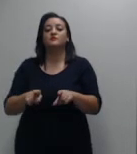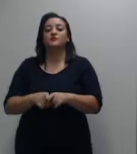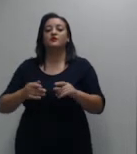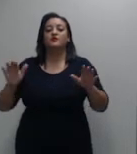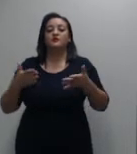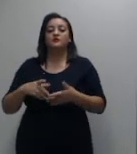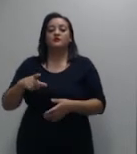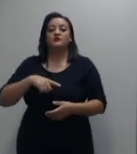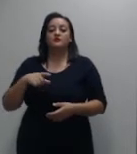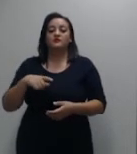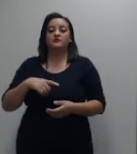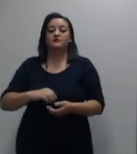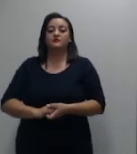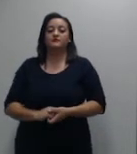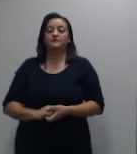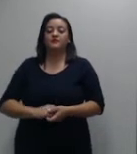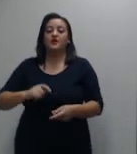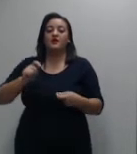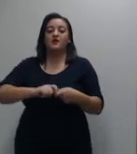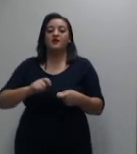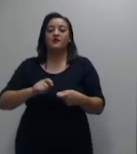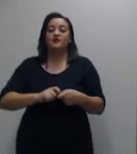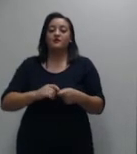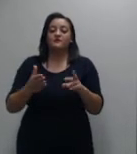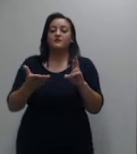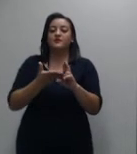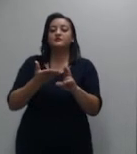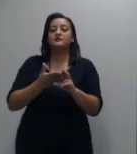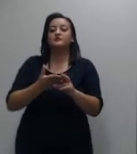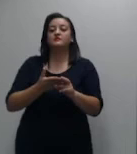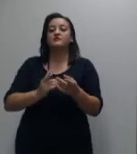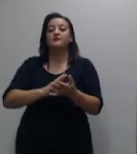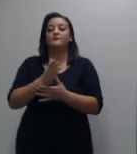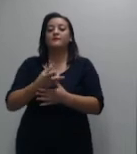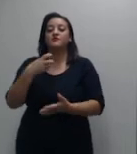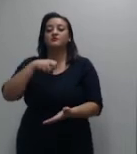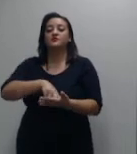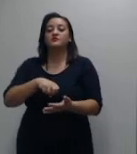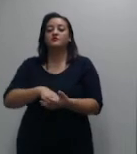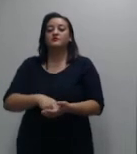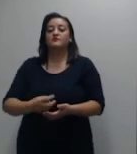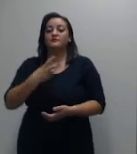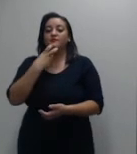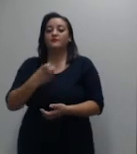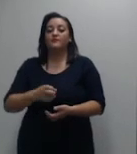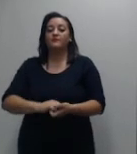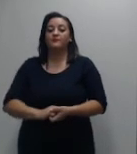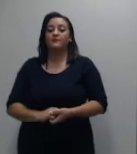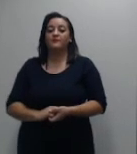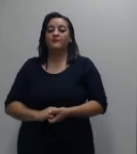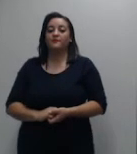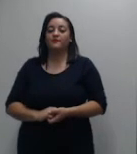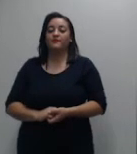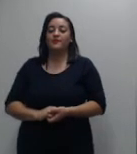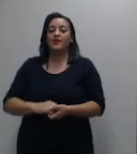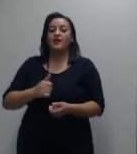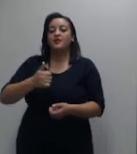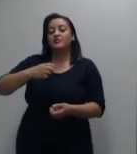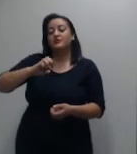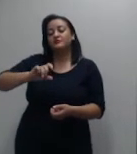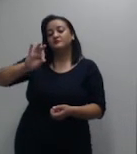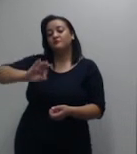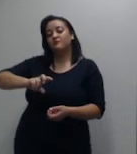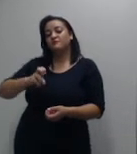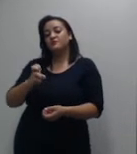adimplemento confirmado pelo ora requerente da parte da condenação que reconheceu em favor dele três meses por cento do capital